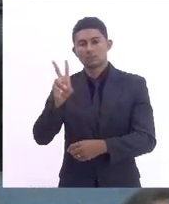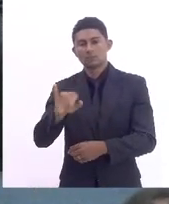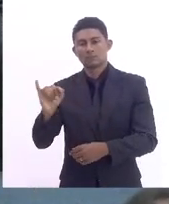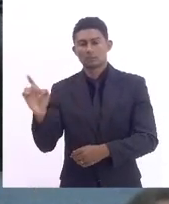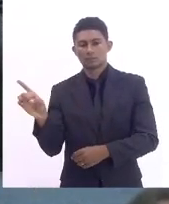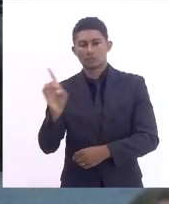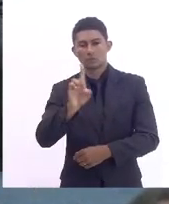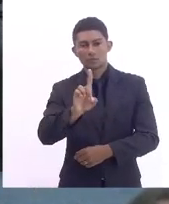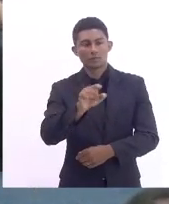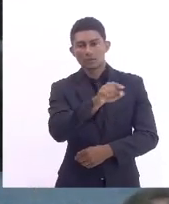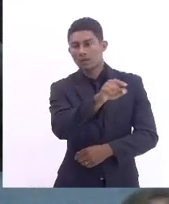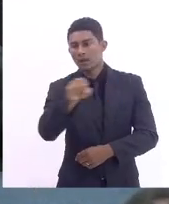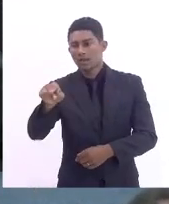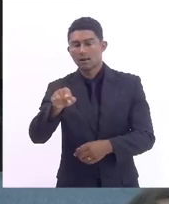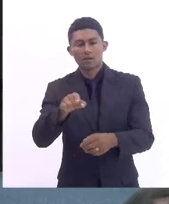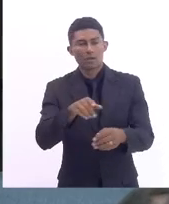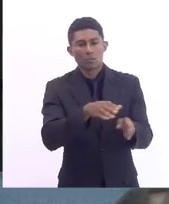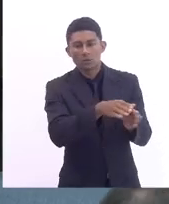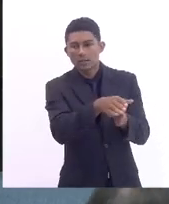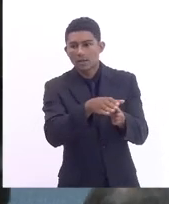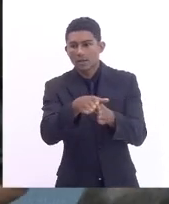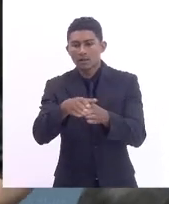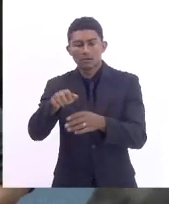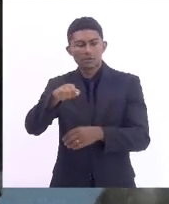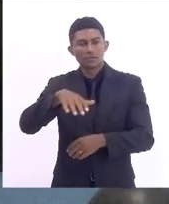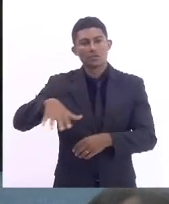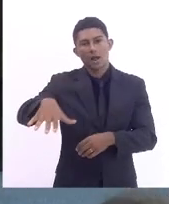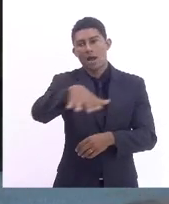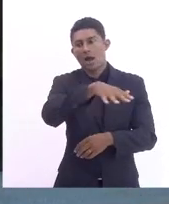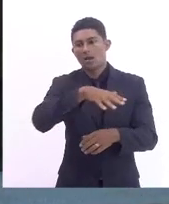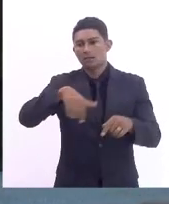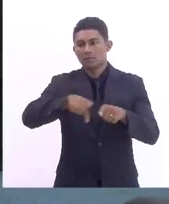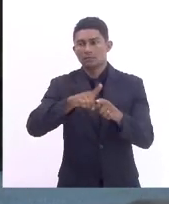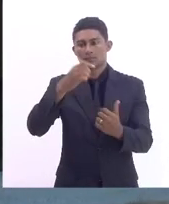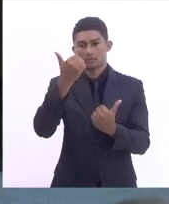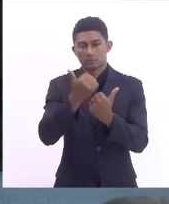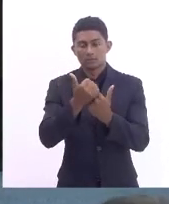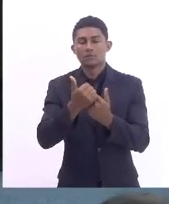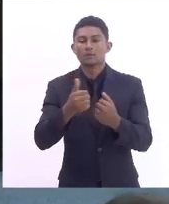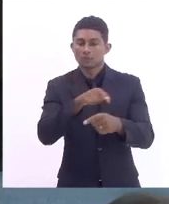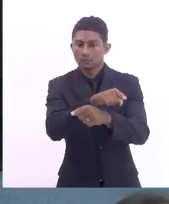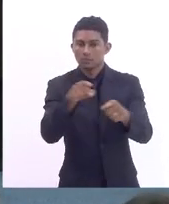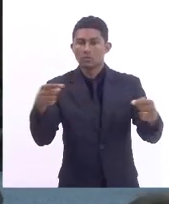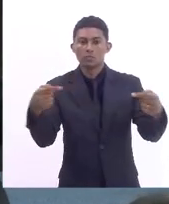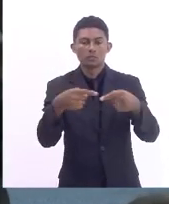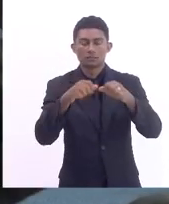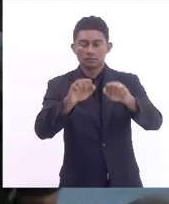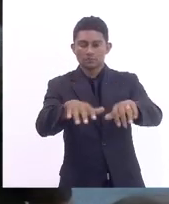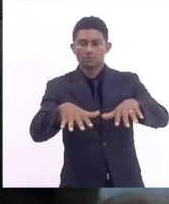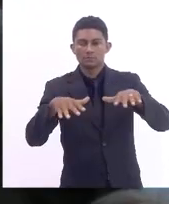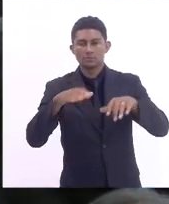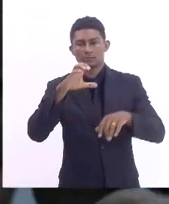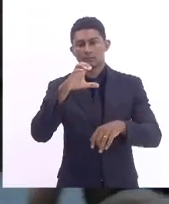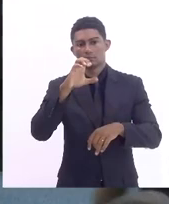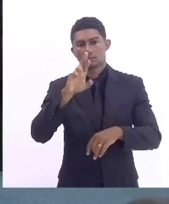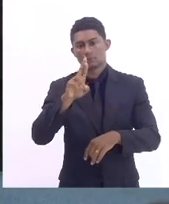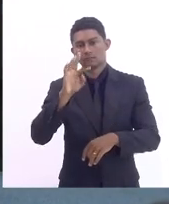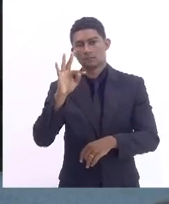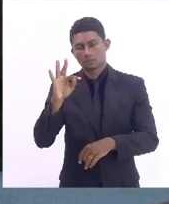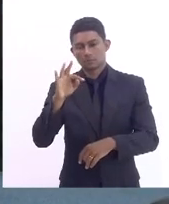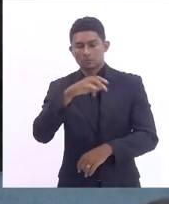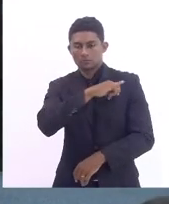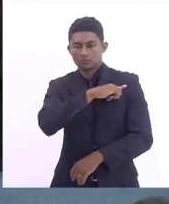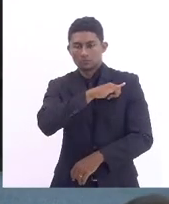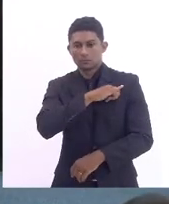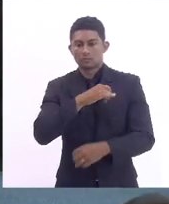regionais titulares ou suplentes que farão parte do plenário deliberativo do crp-rj para o